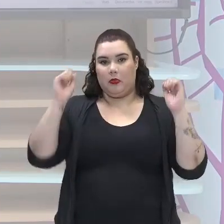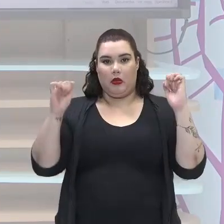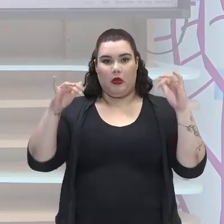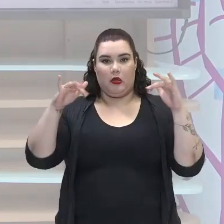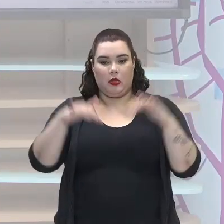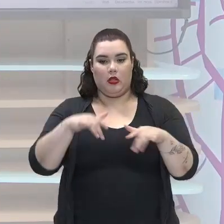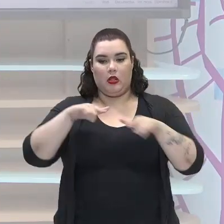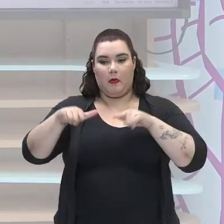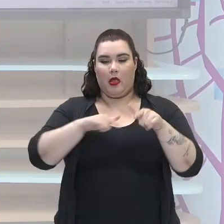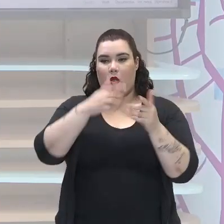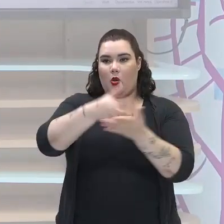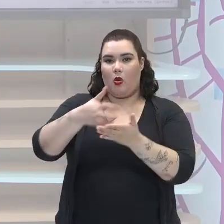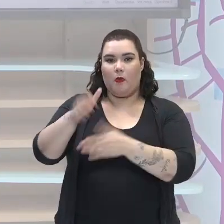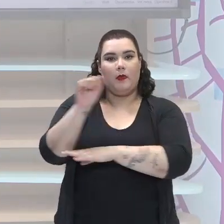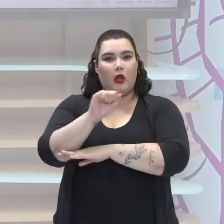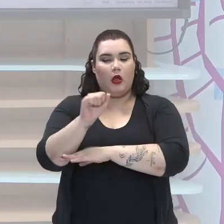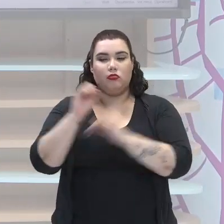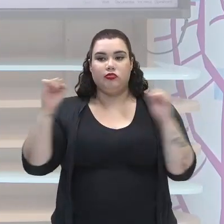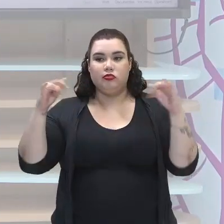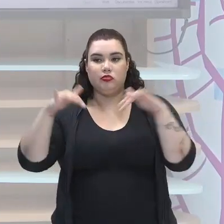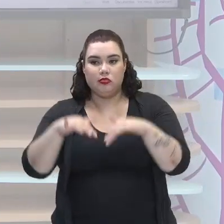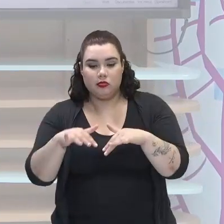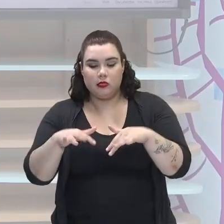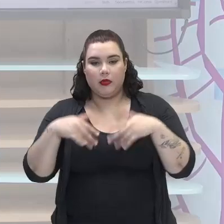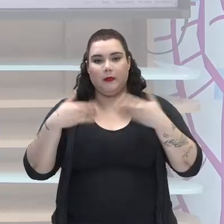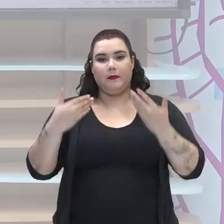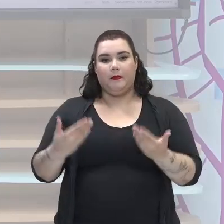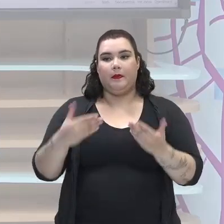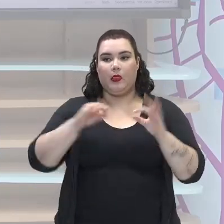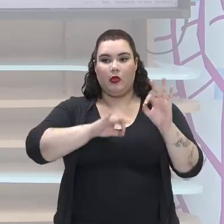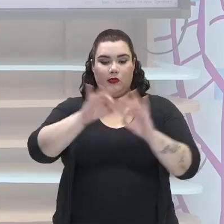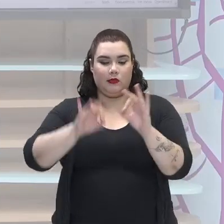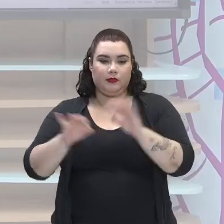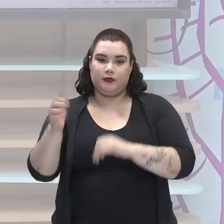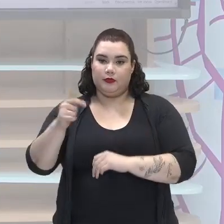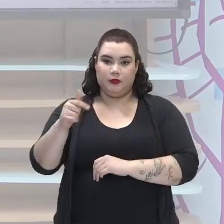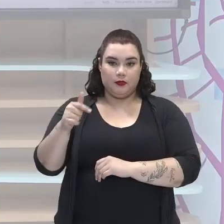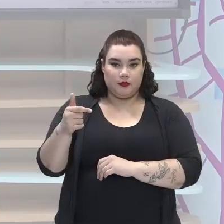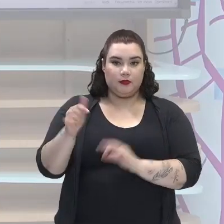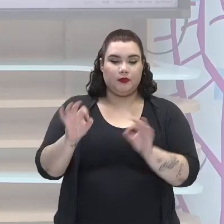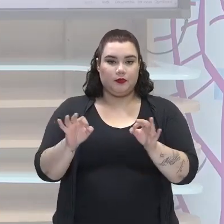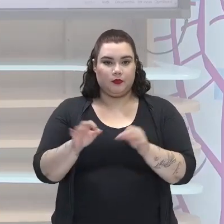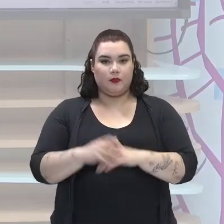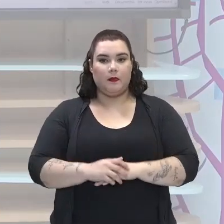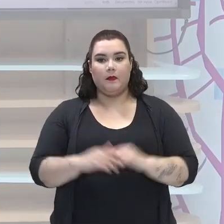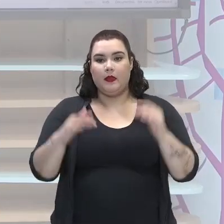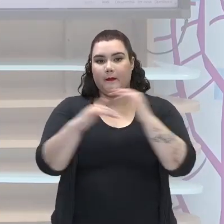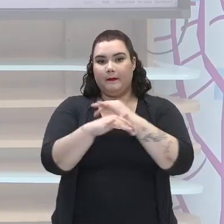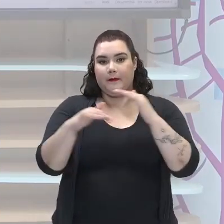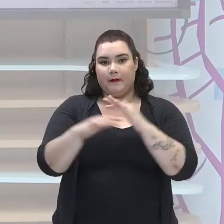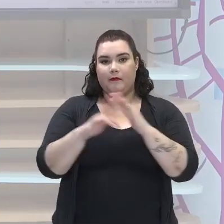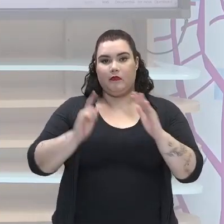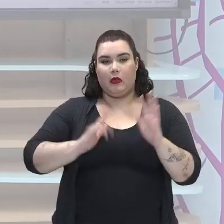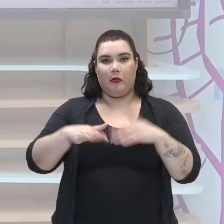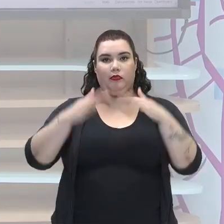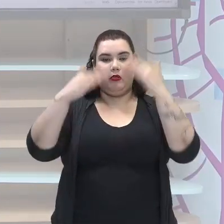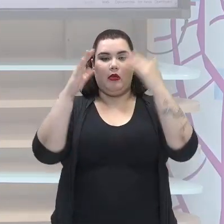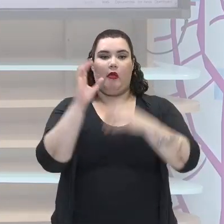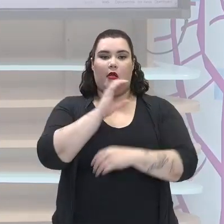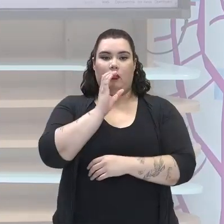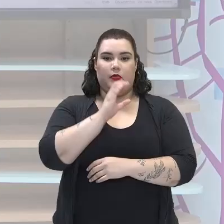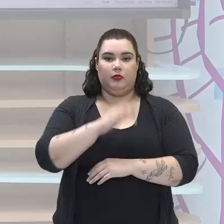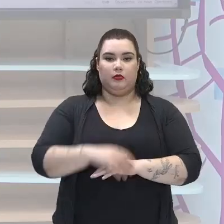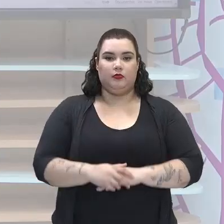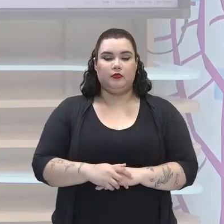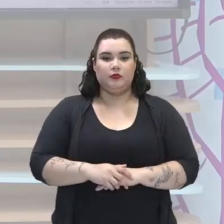todo mundo comprando carro, etc. E aí fica desorganizado, né? Em cidades que cresceram de maneira muito acelerada. A gente vai ver